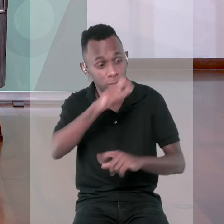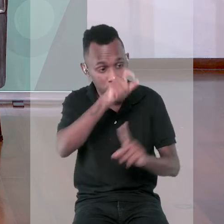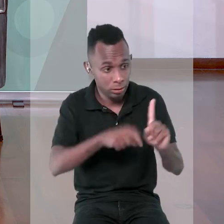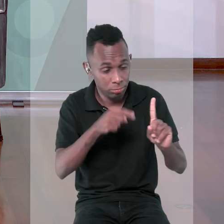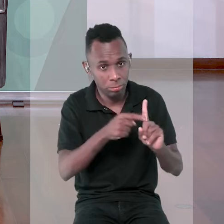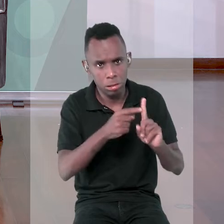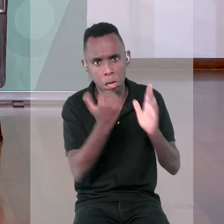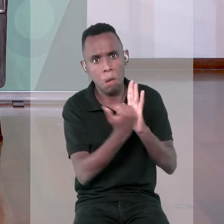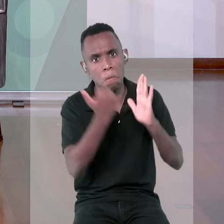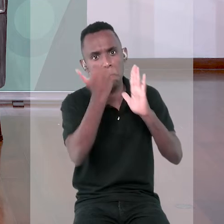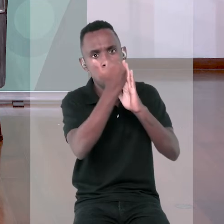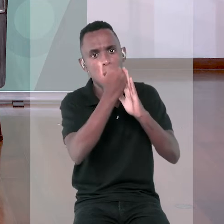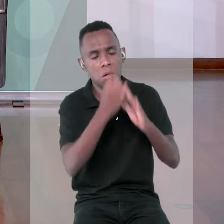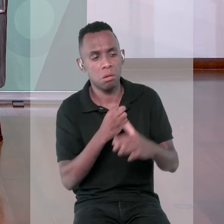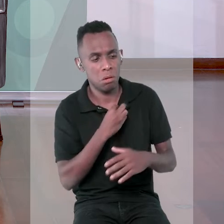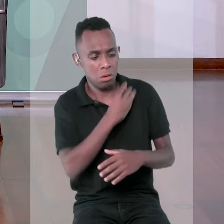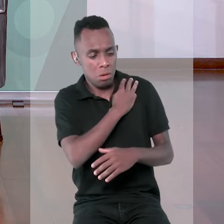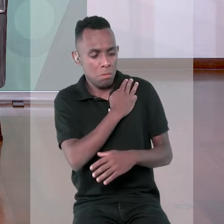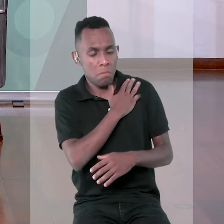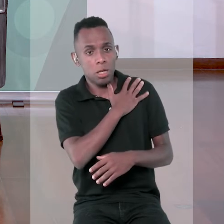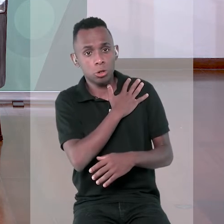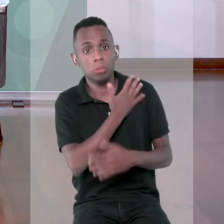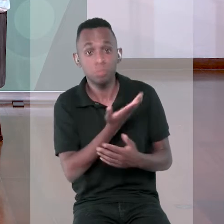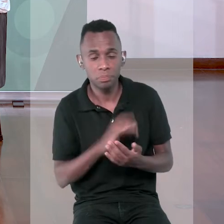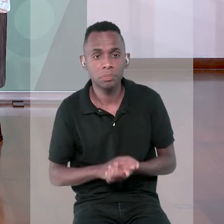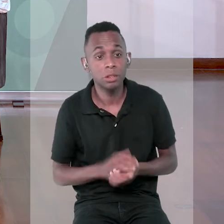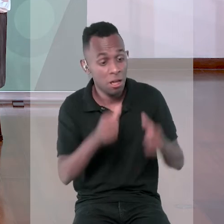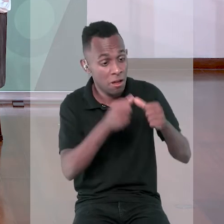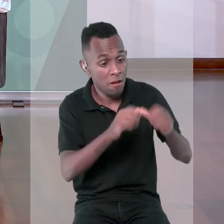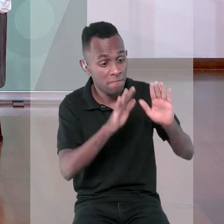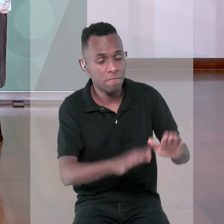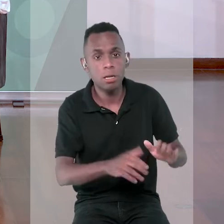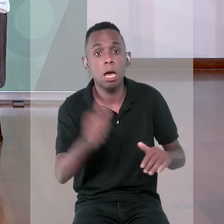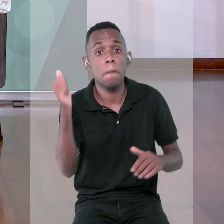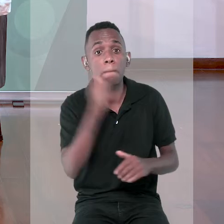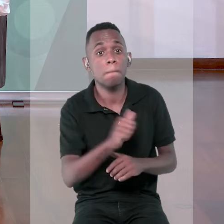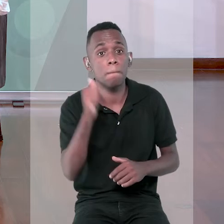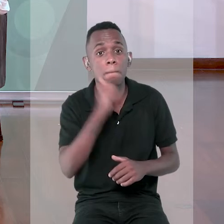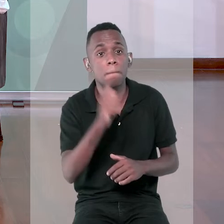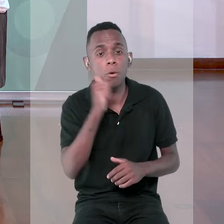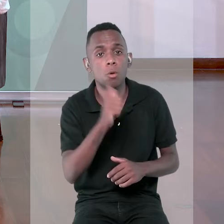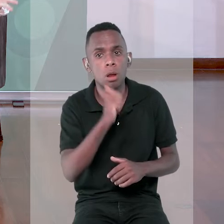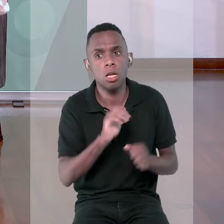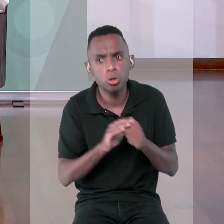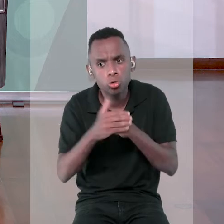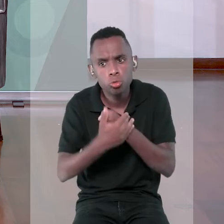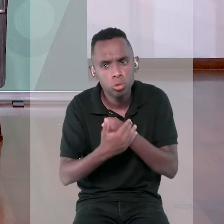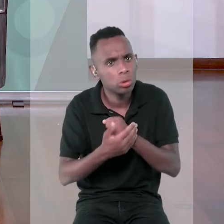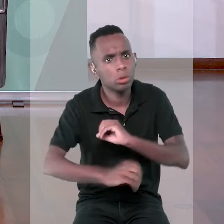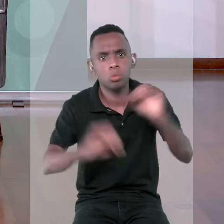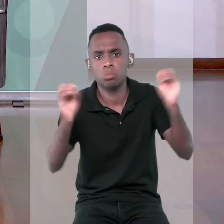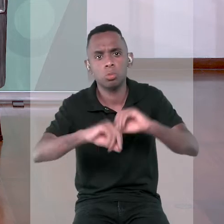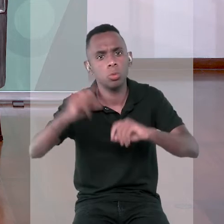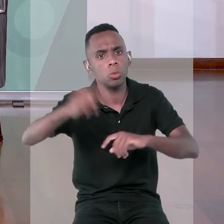hierarquia superior por ele ser major e tal. E ela fica no exército como mulher, ela nunca lutou escondida de homem, né? Ficou